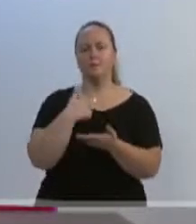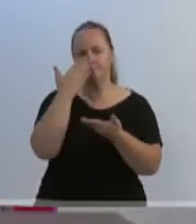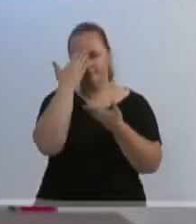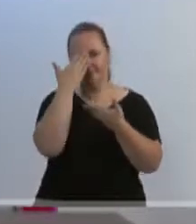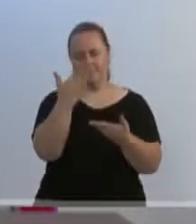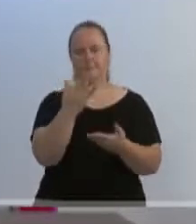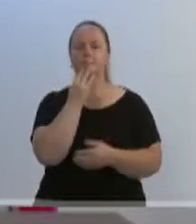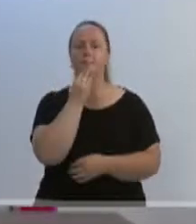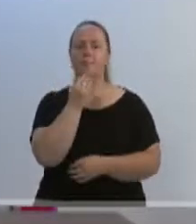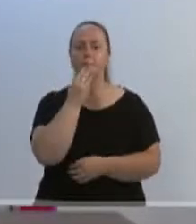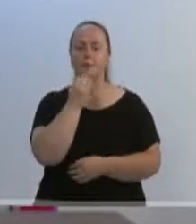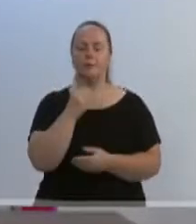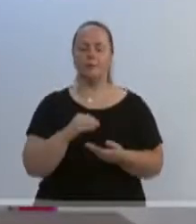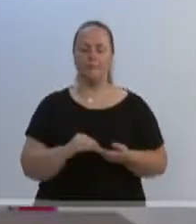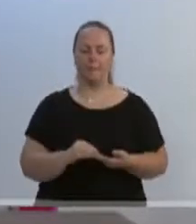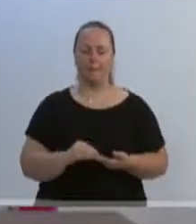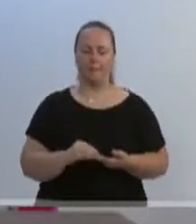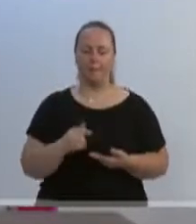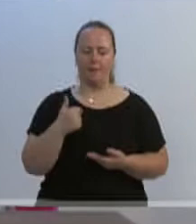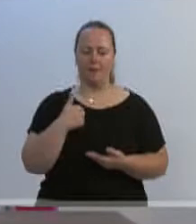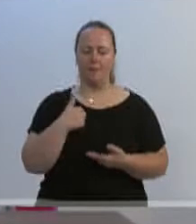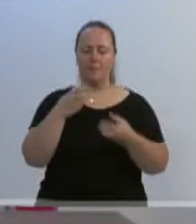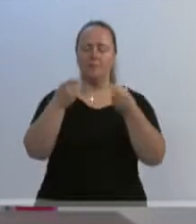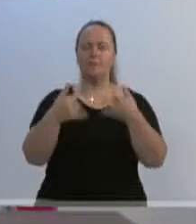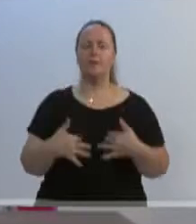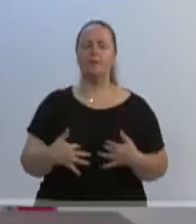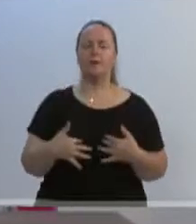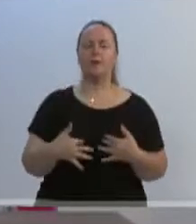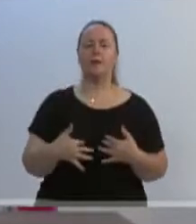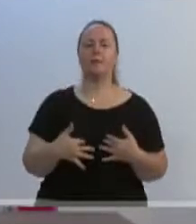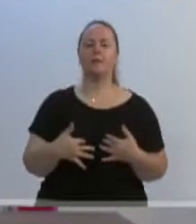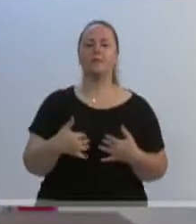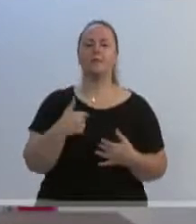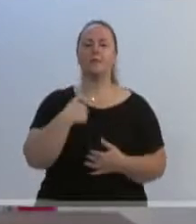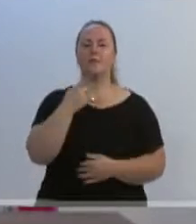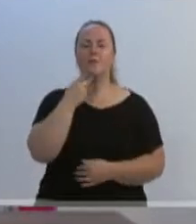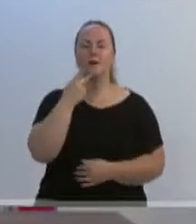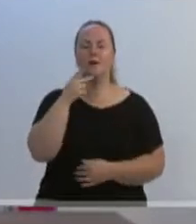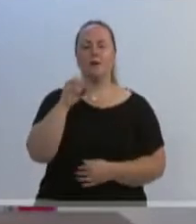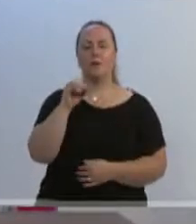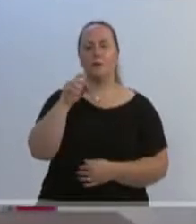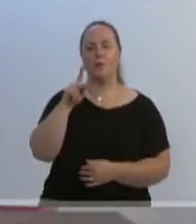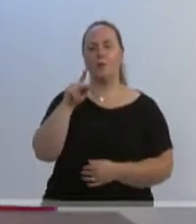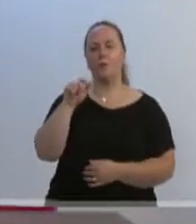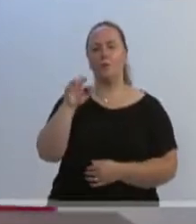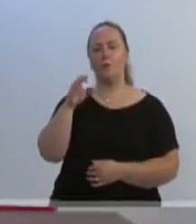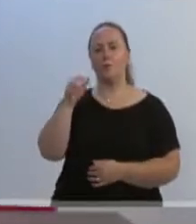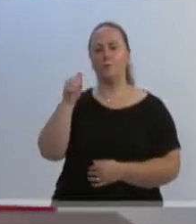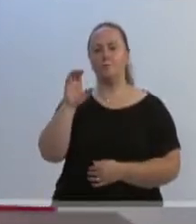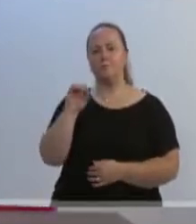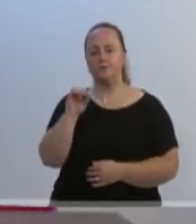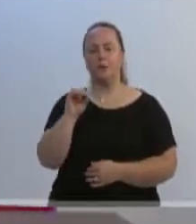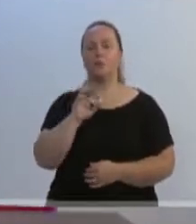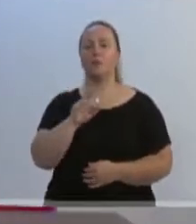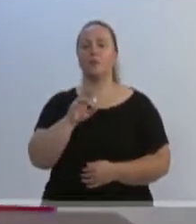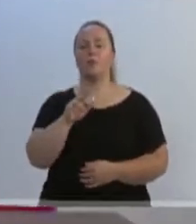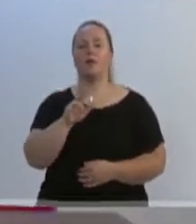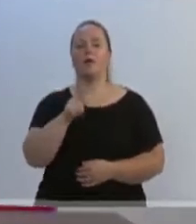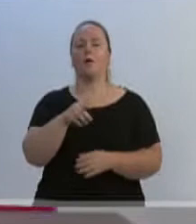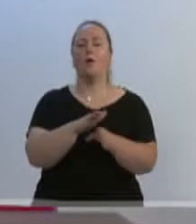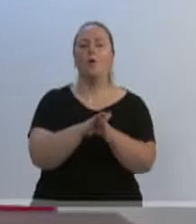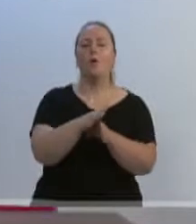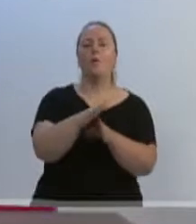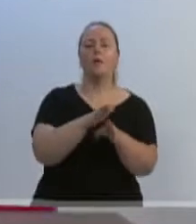Bruno, quando eu falei sobre opção sexual. Na verdade, o Bruno veio conversar comigo e ele disse que o caminho correto é